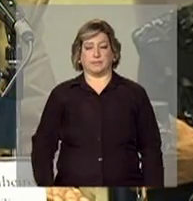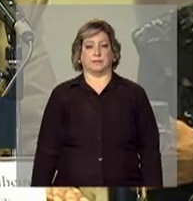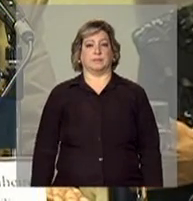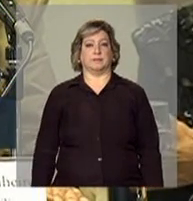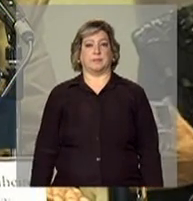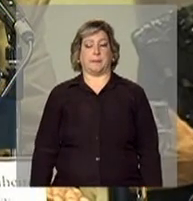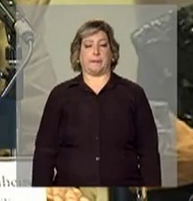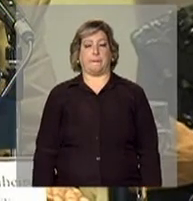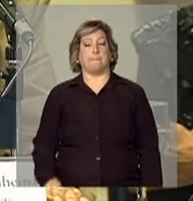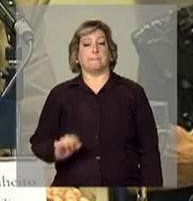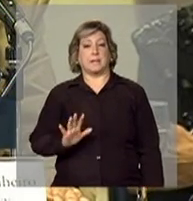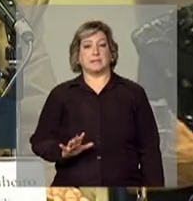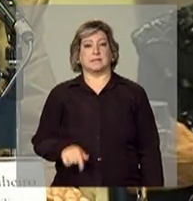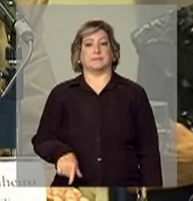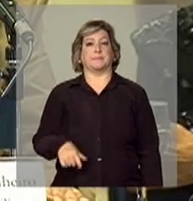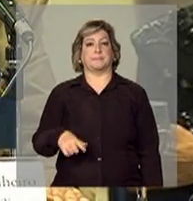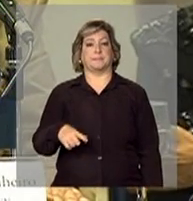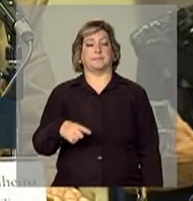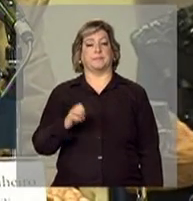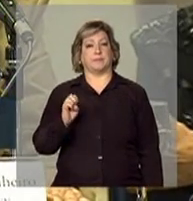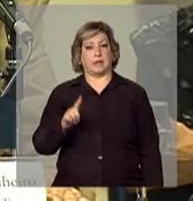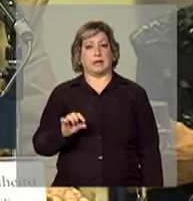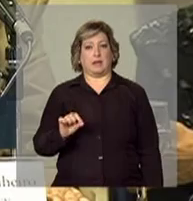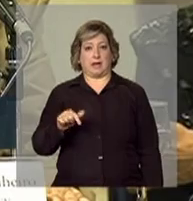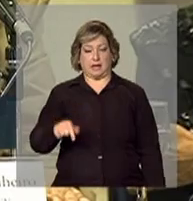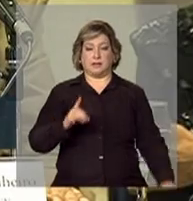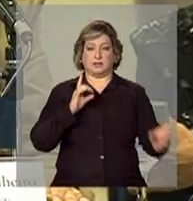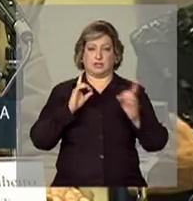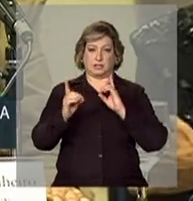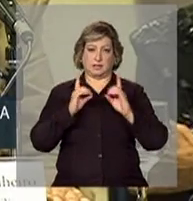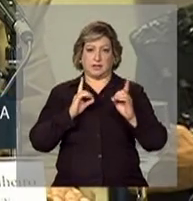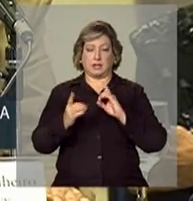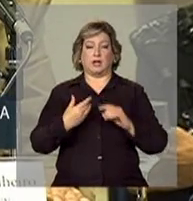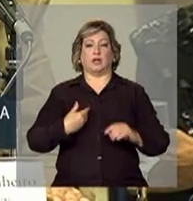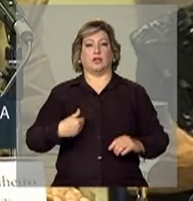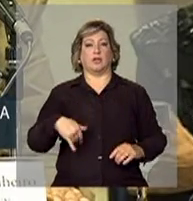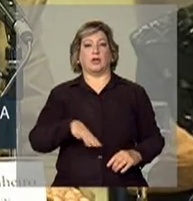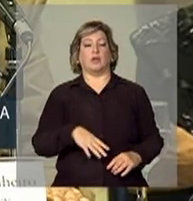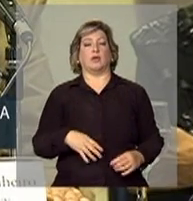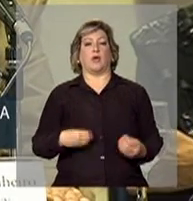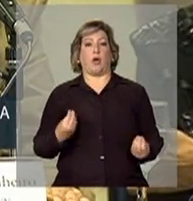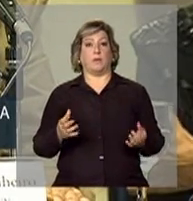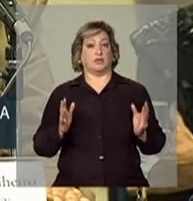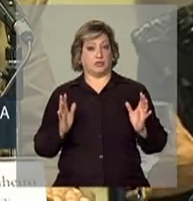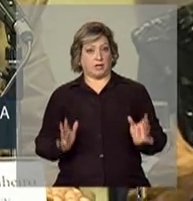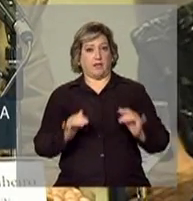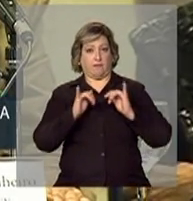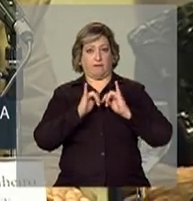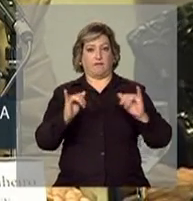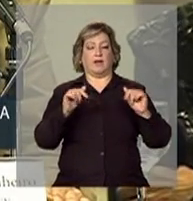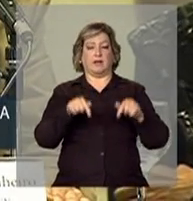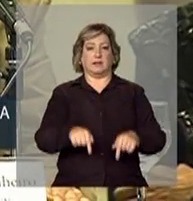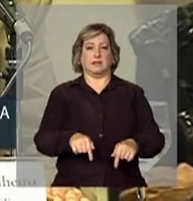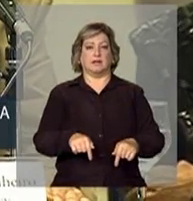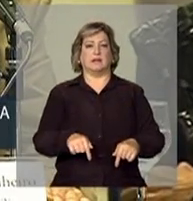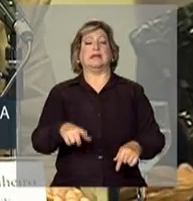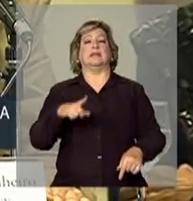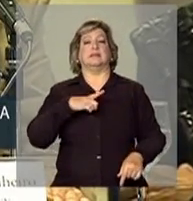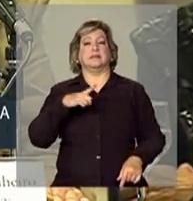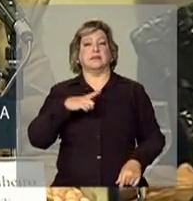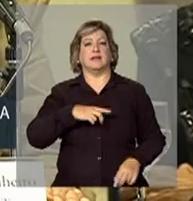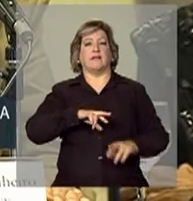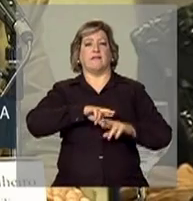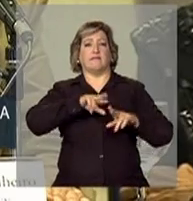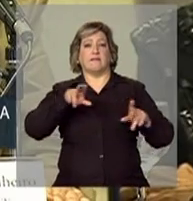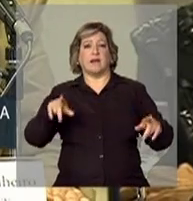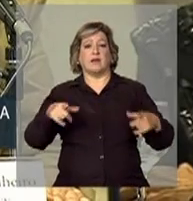apropriamos. Mas, evidentemente, além desse diálogo, nós, como já foi também mencionado aqui, há várias